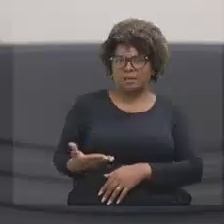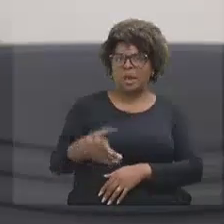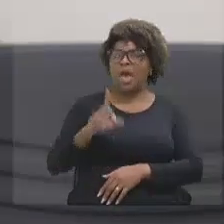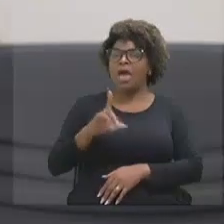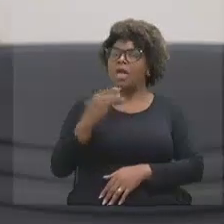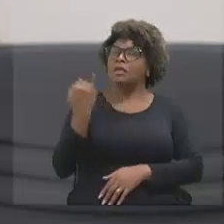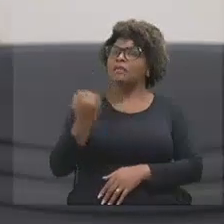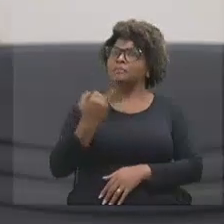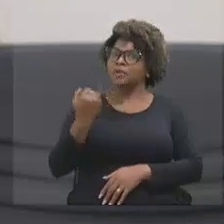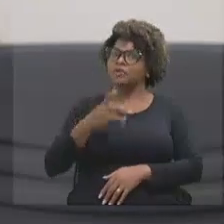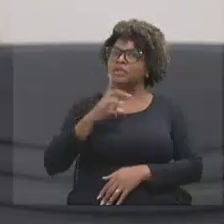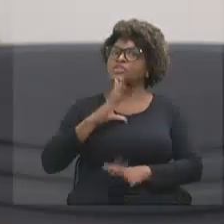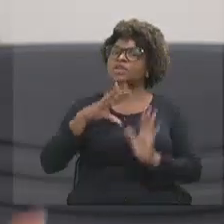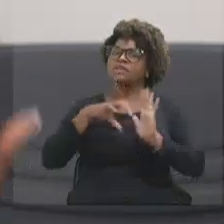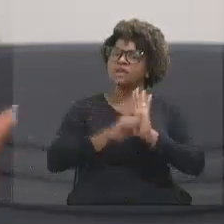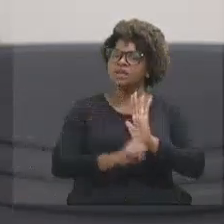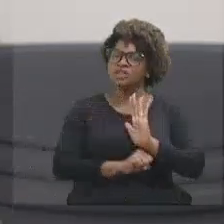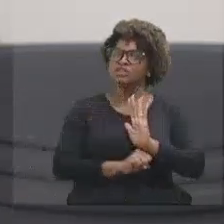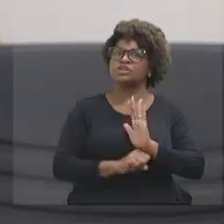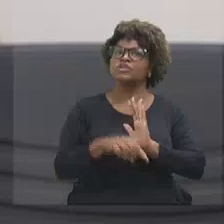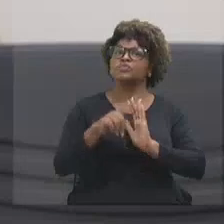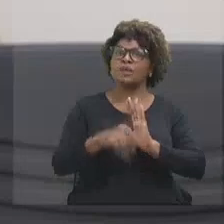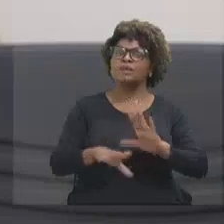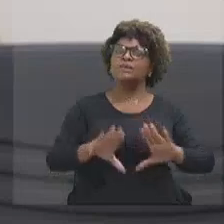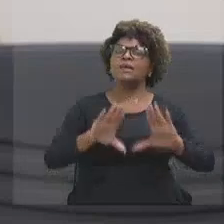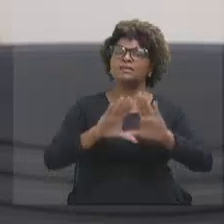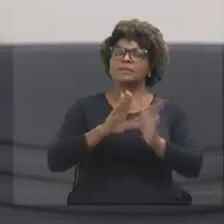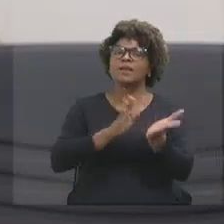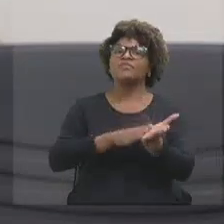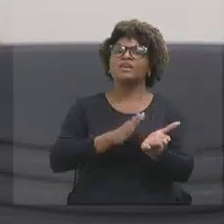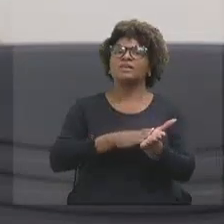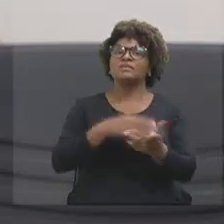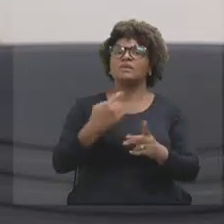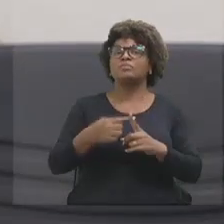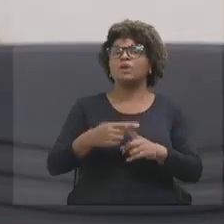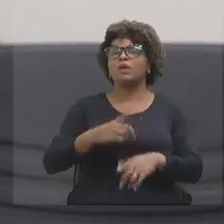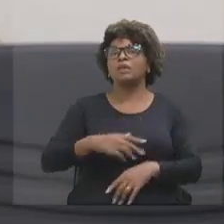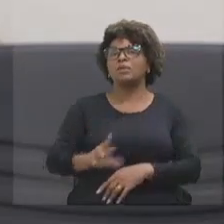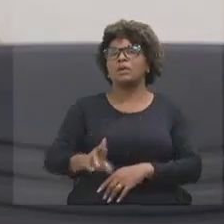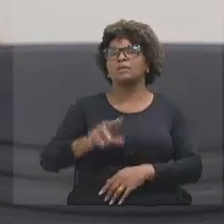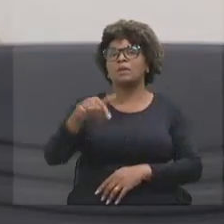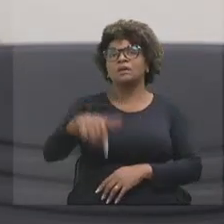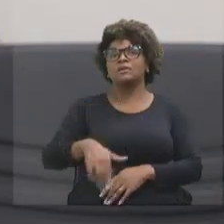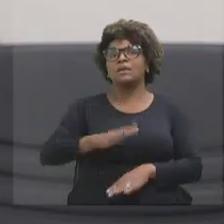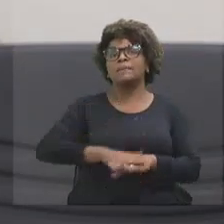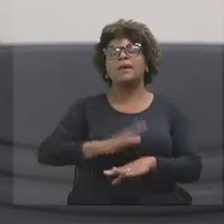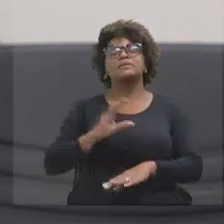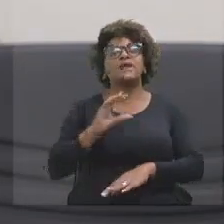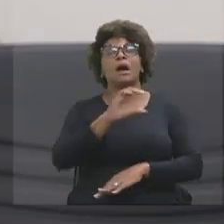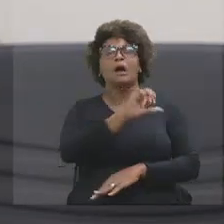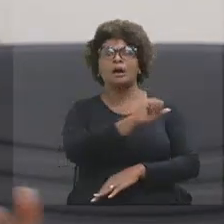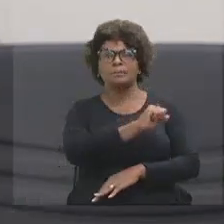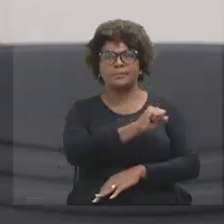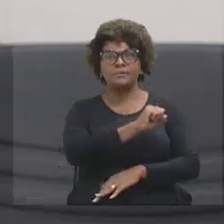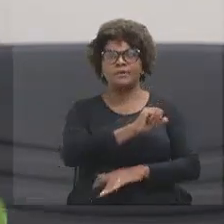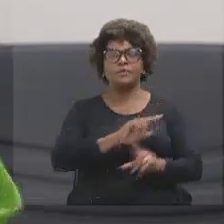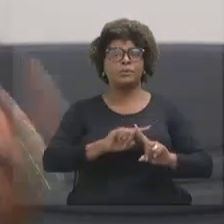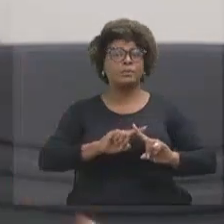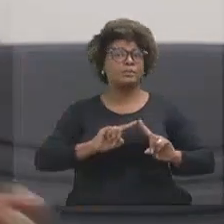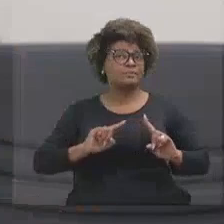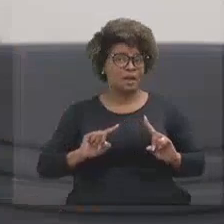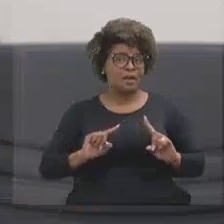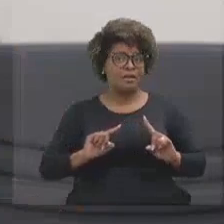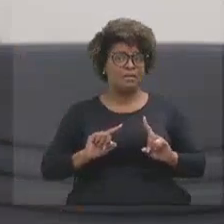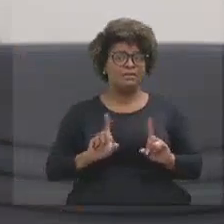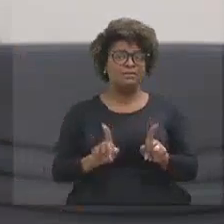registrado na Assembleia fiscaliza porque também vem resposta para essa casa de forma mais eficiente mais rápida mas fica mais como